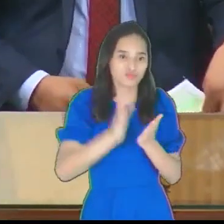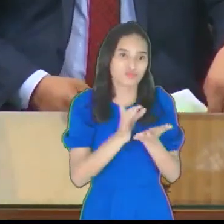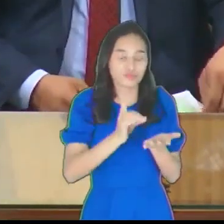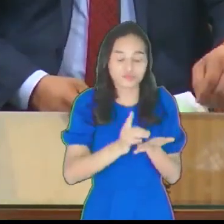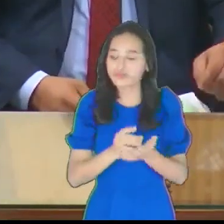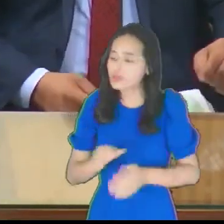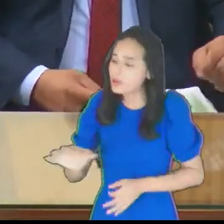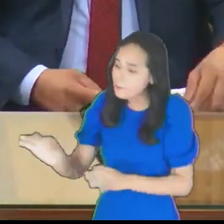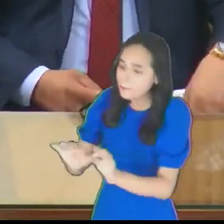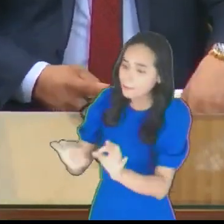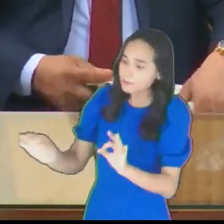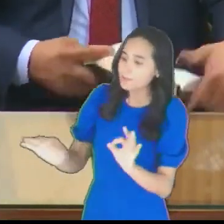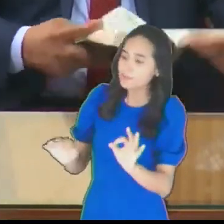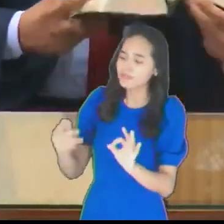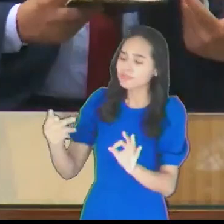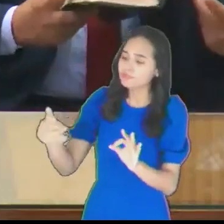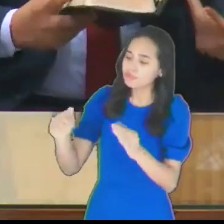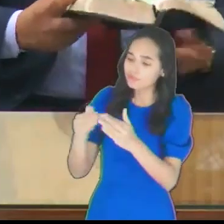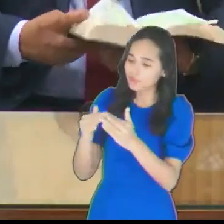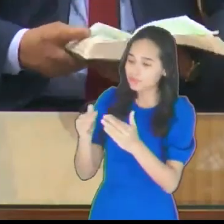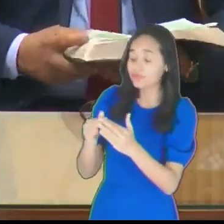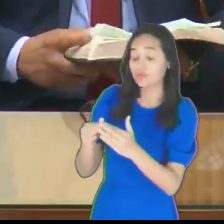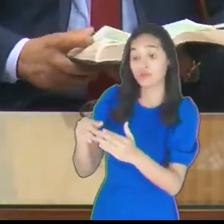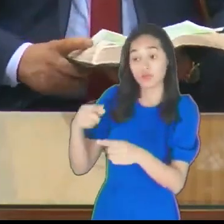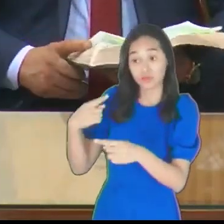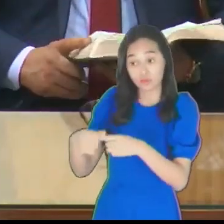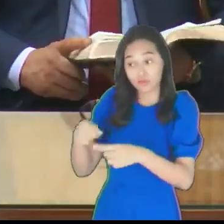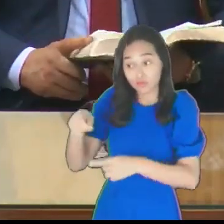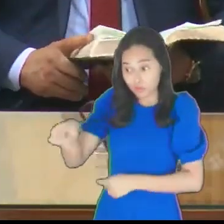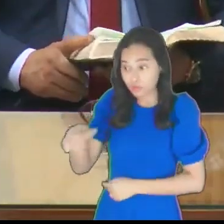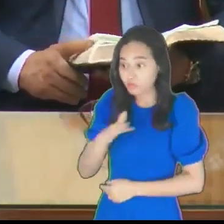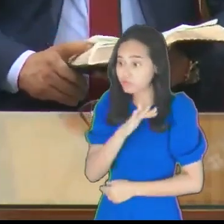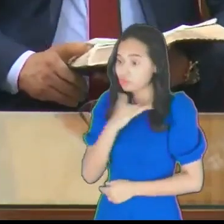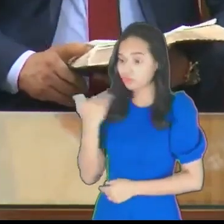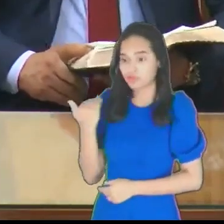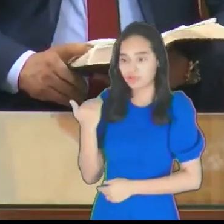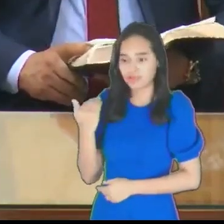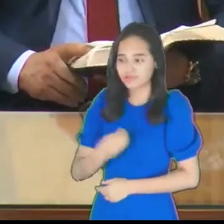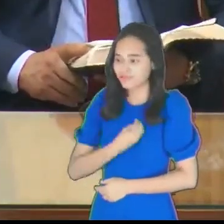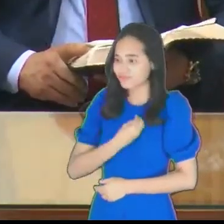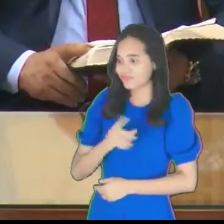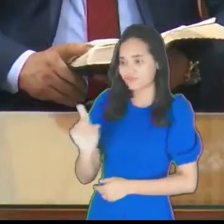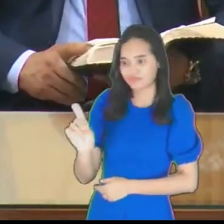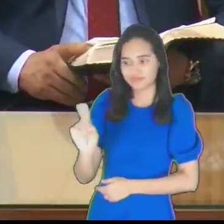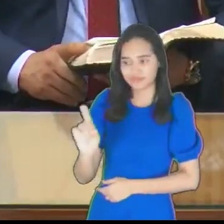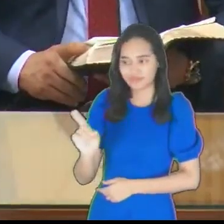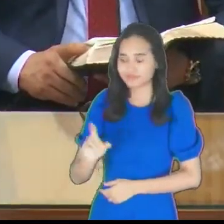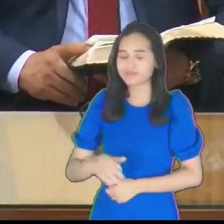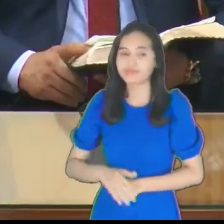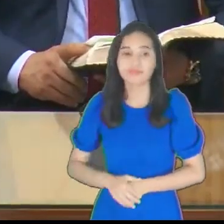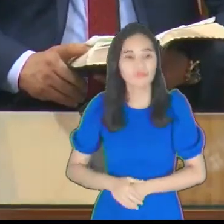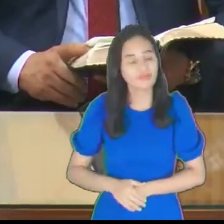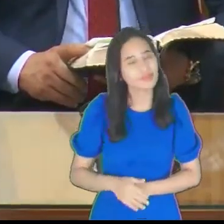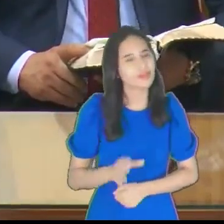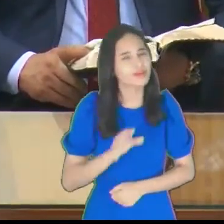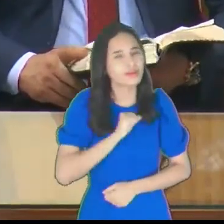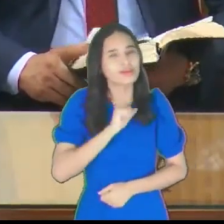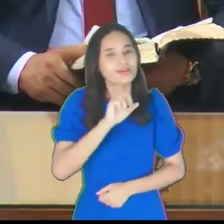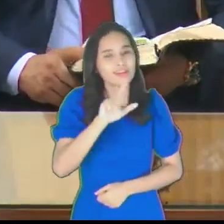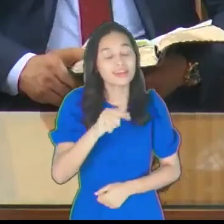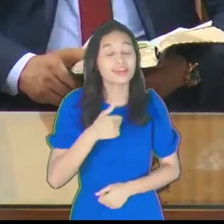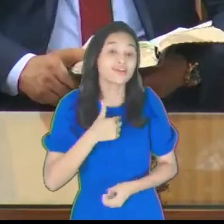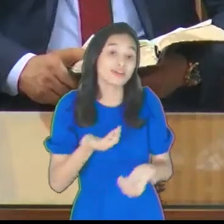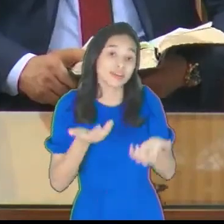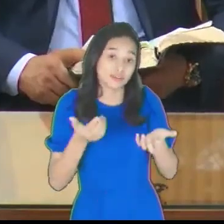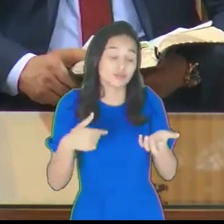a tua casa, porque tu morrerás e não viverás. Irmãos amados, quando a gente